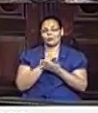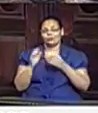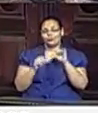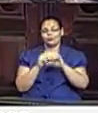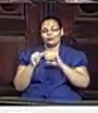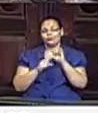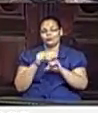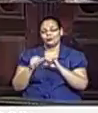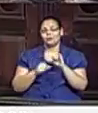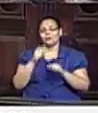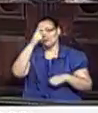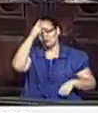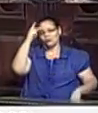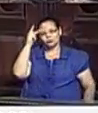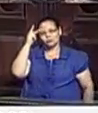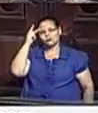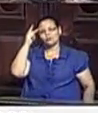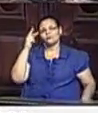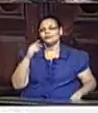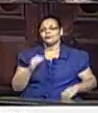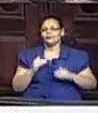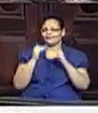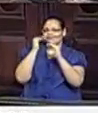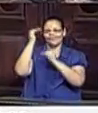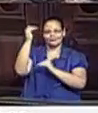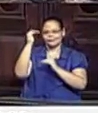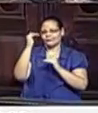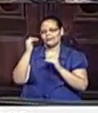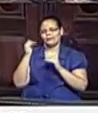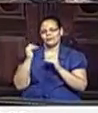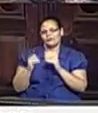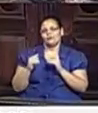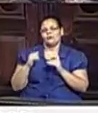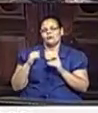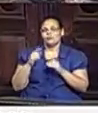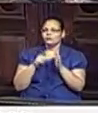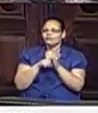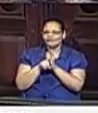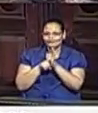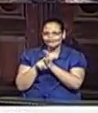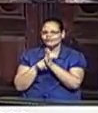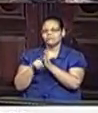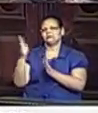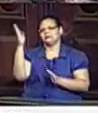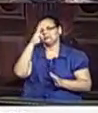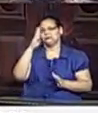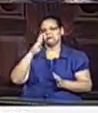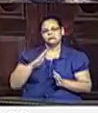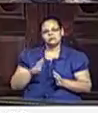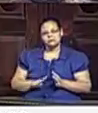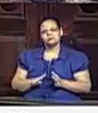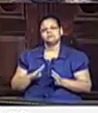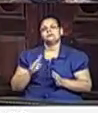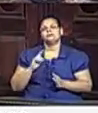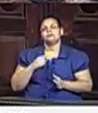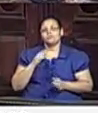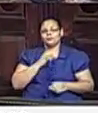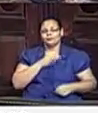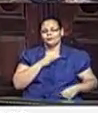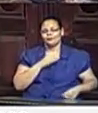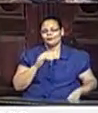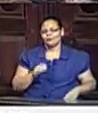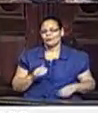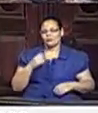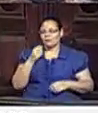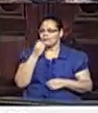aula que a gente recebeu, as pessoas de altíssimo nível, os melhores pesquisadores brasileiros sobre agências reguladoras. Vossa Excelência será